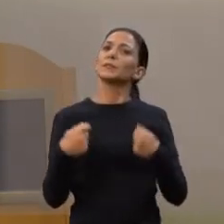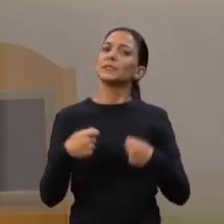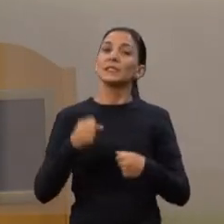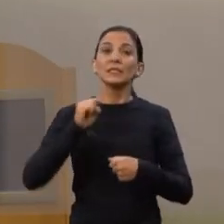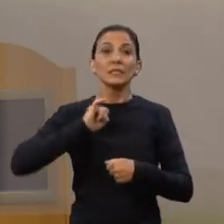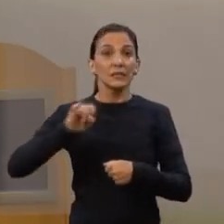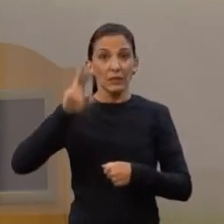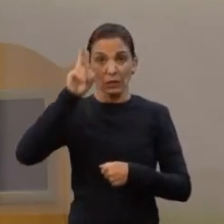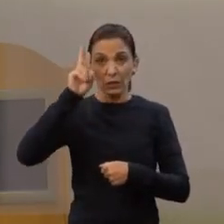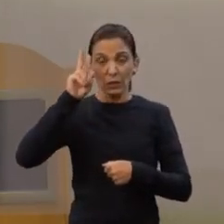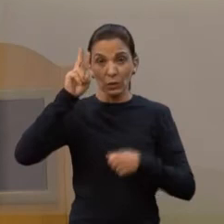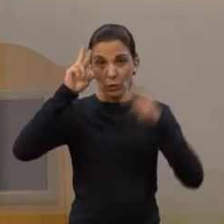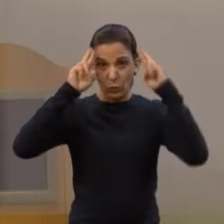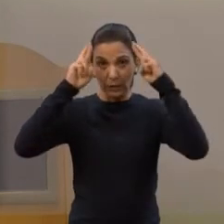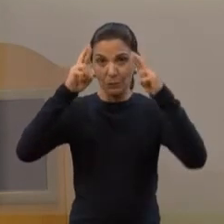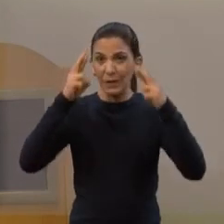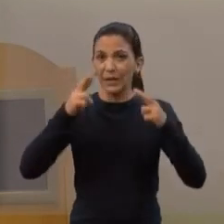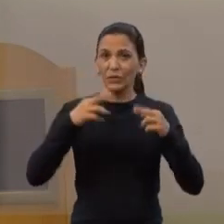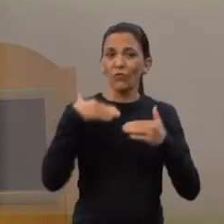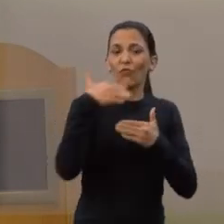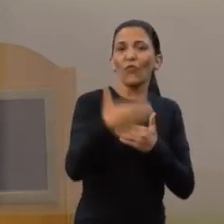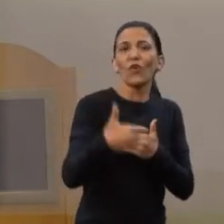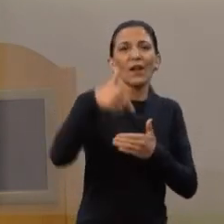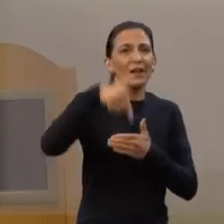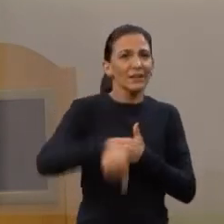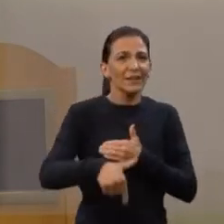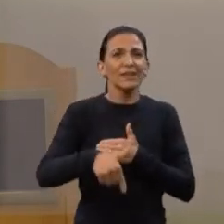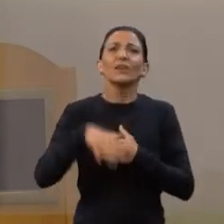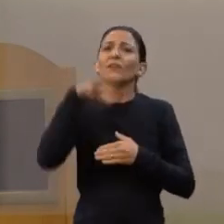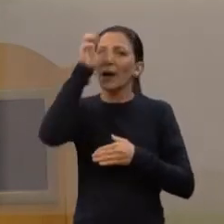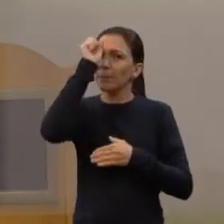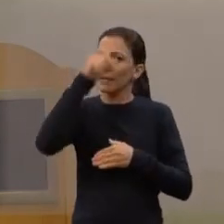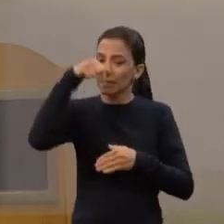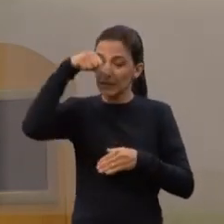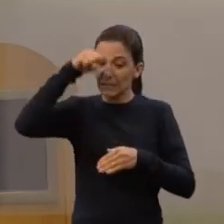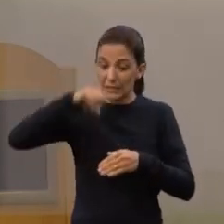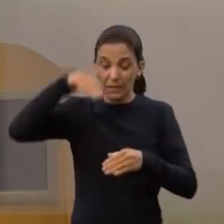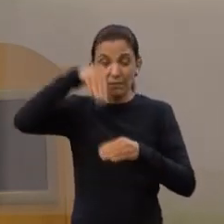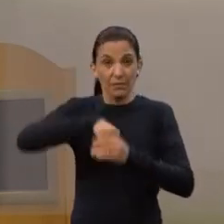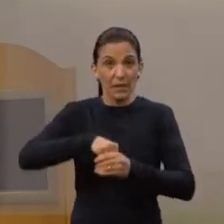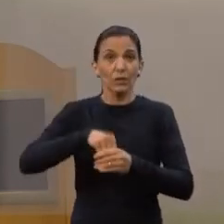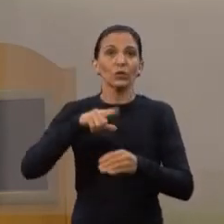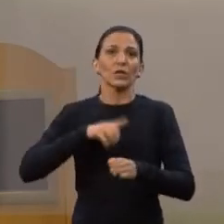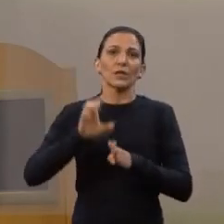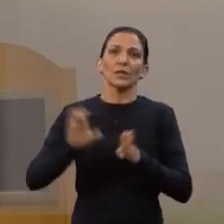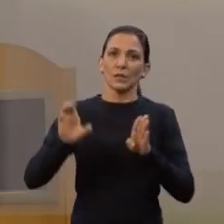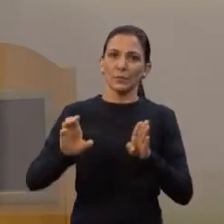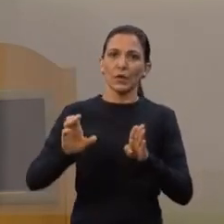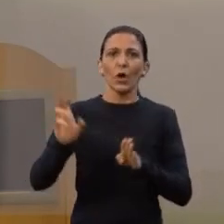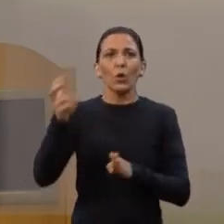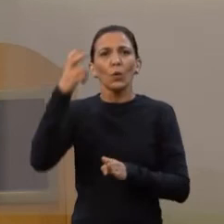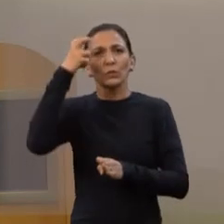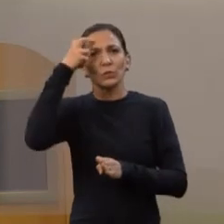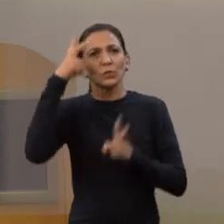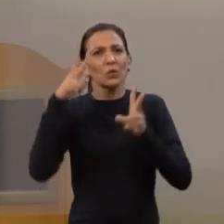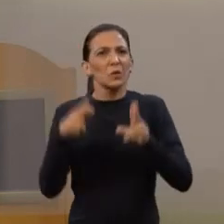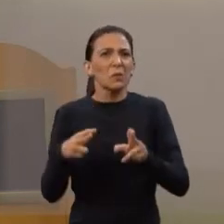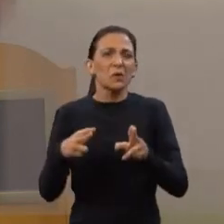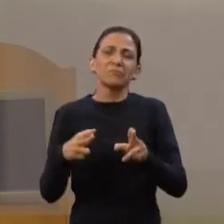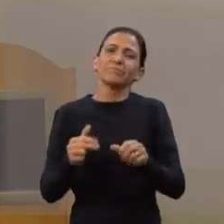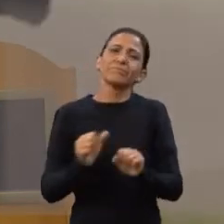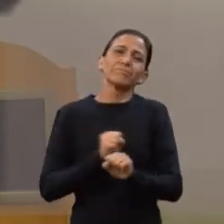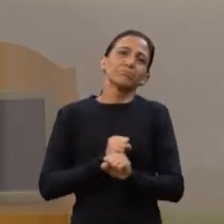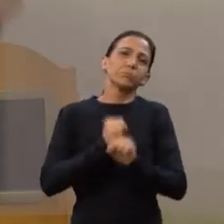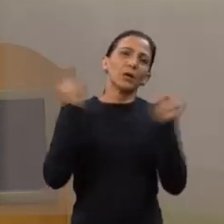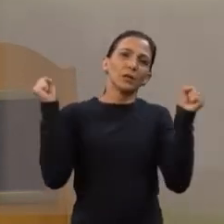não respeita lá fora aprenda se um dia chegar mas com essa Cultura vai ser difícil chegar então se contente com os vídeos rins